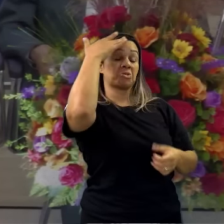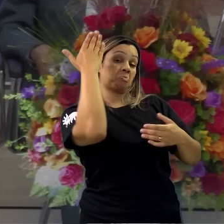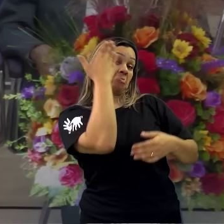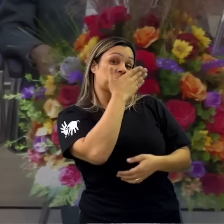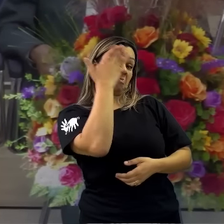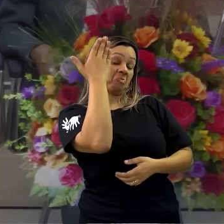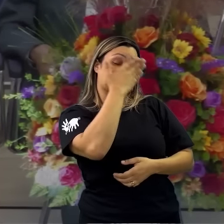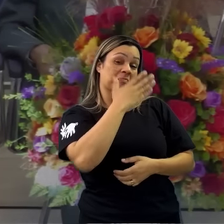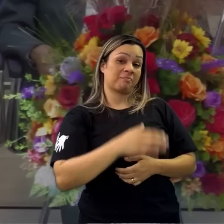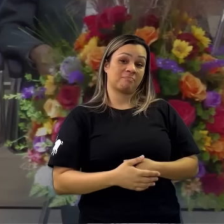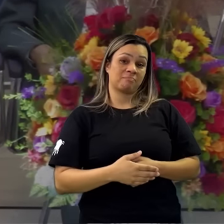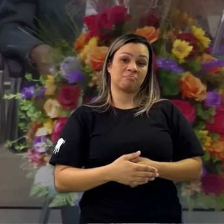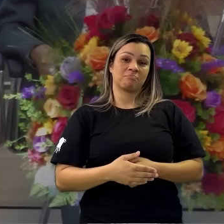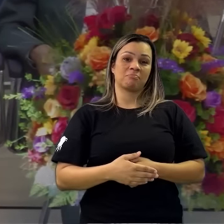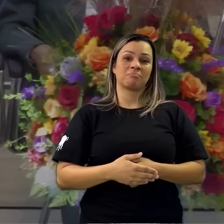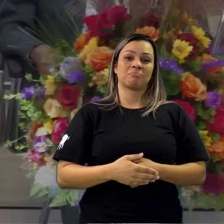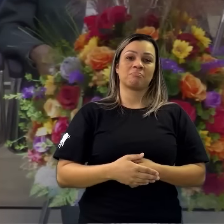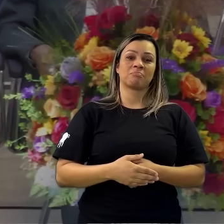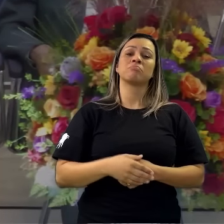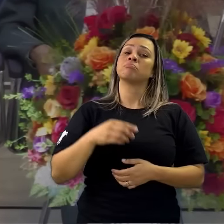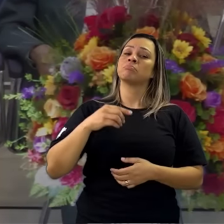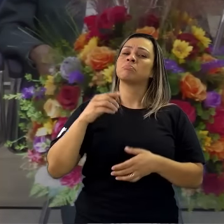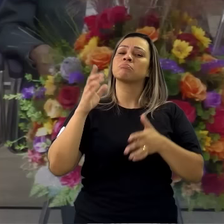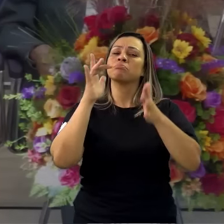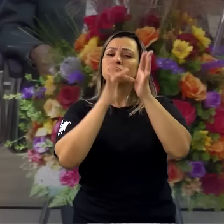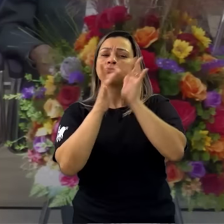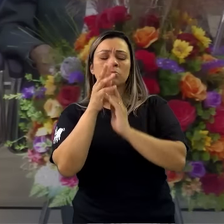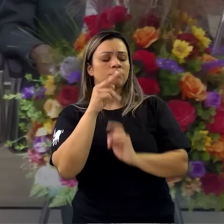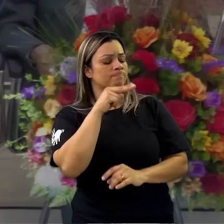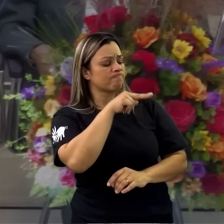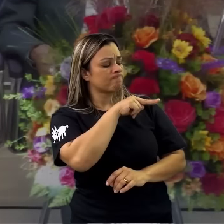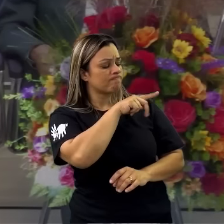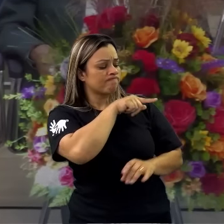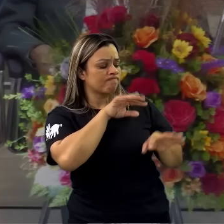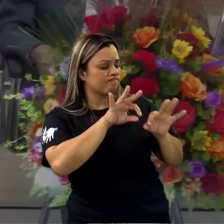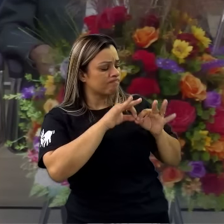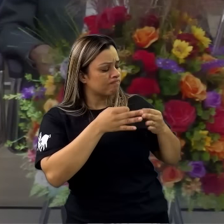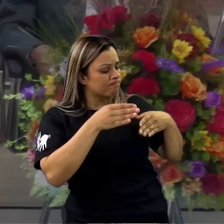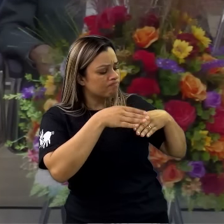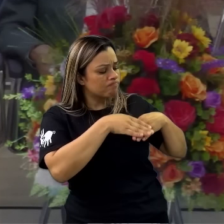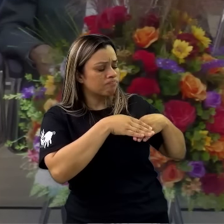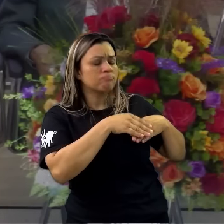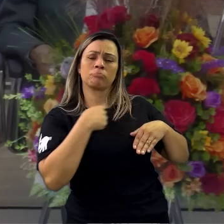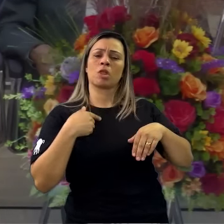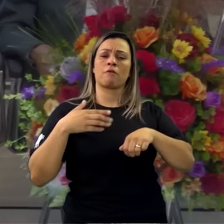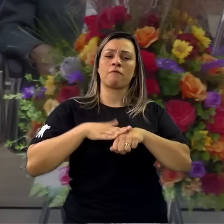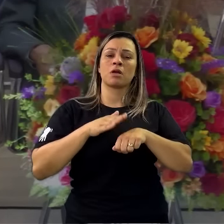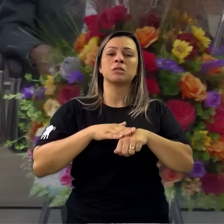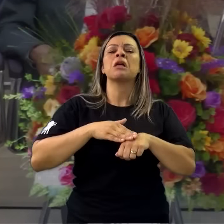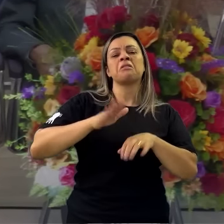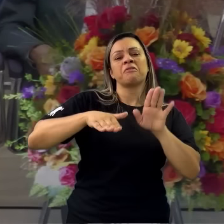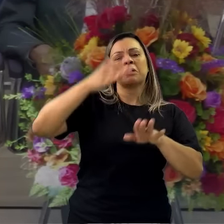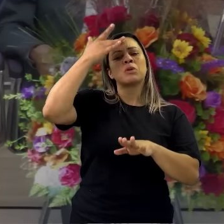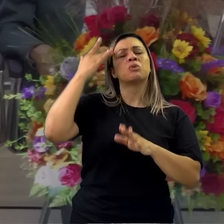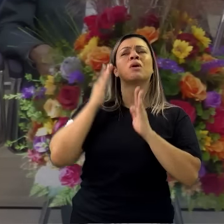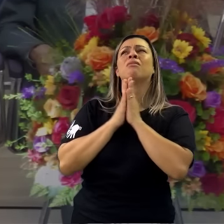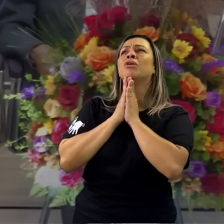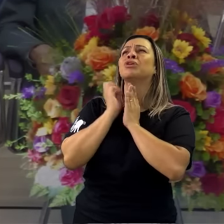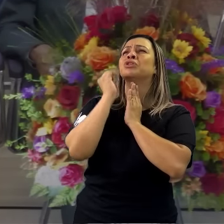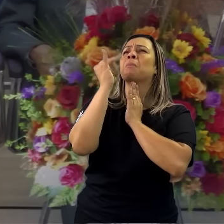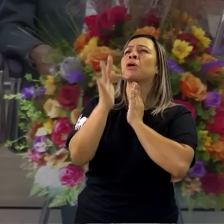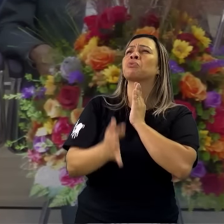e Jesus faz por alguém talvez que ninguém nem é visto levantou de madrugada quando acordou de manhã disse Senhor hoje